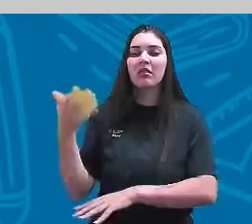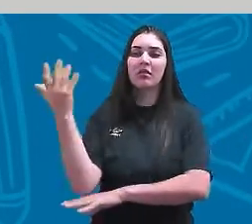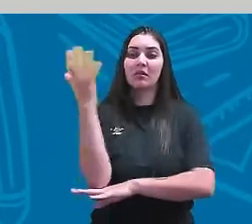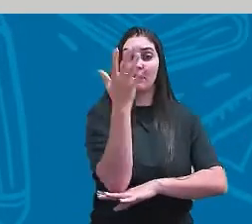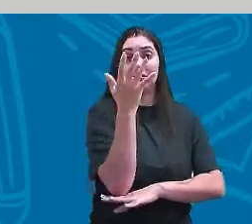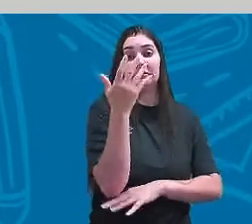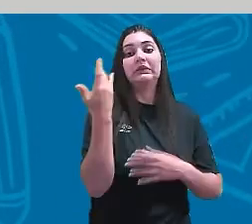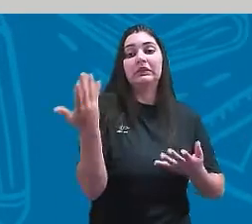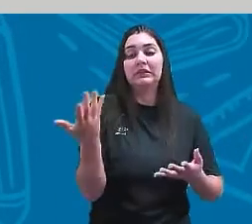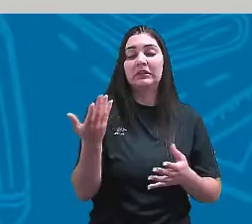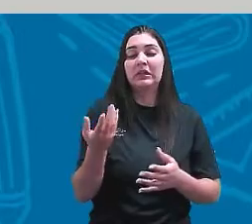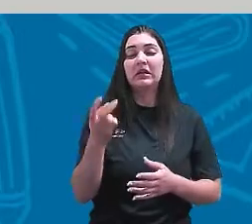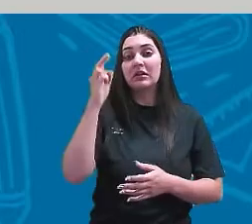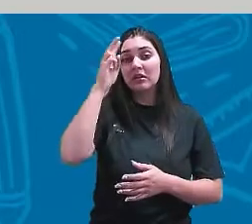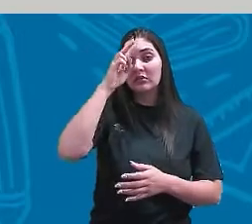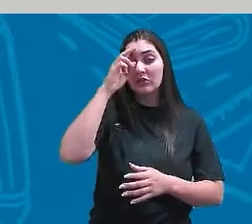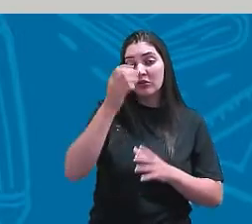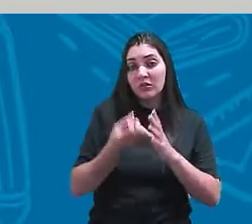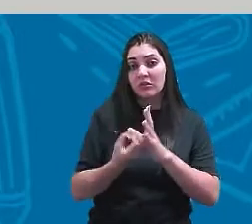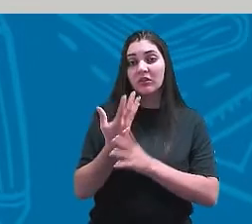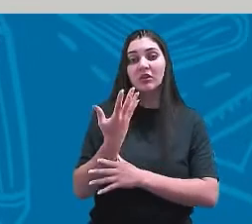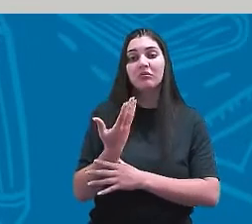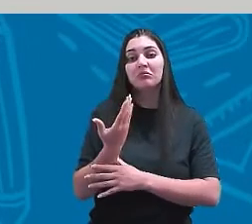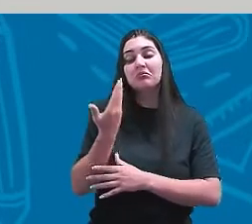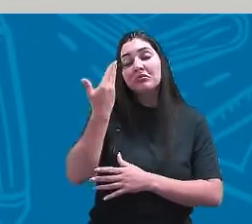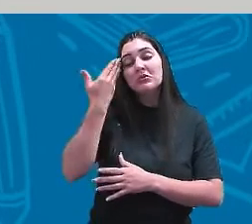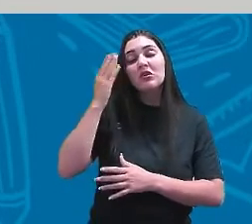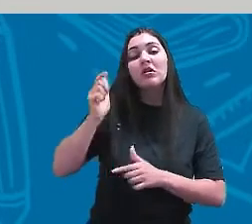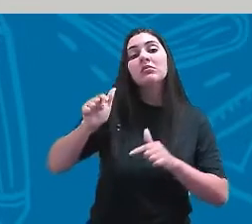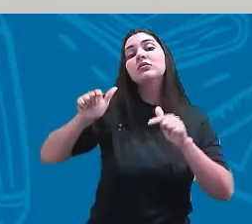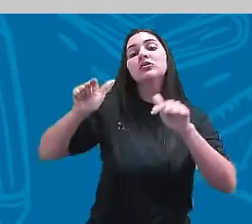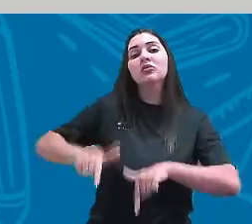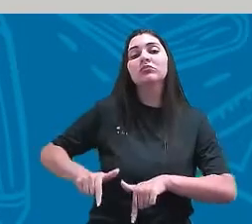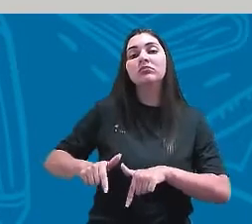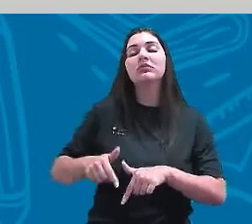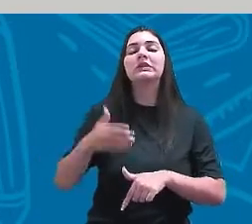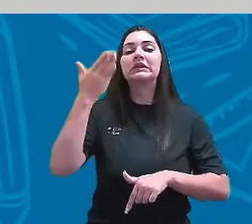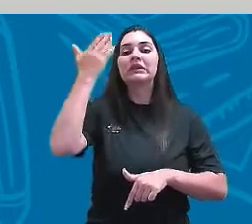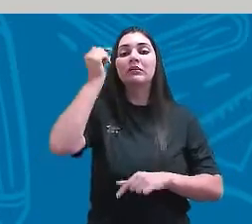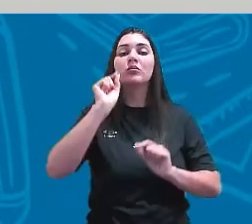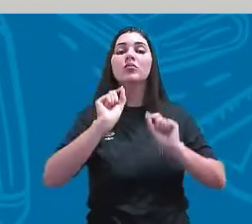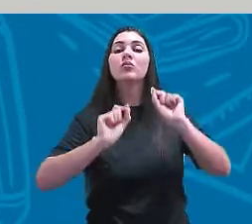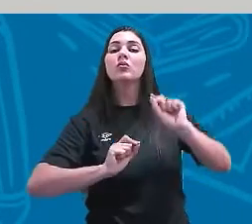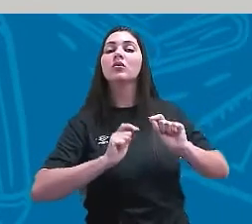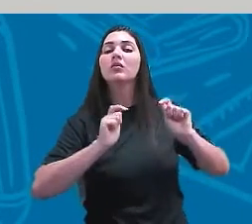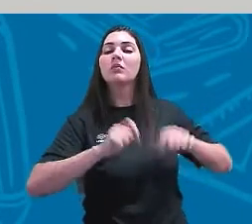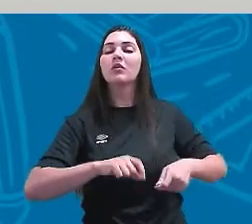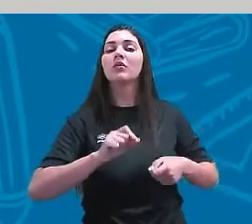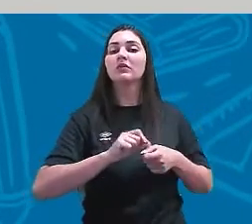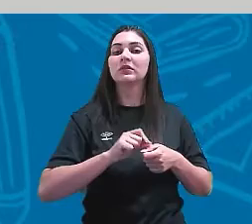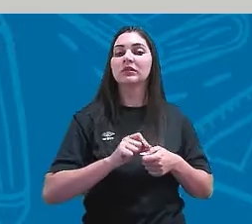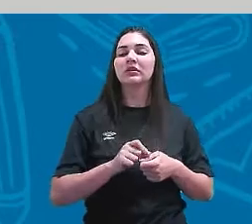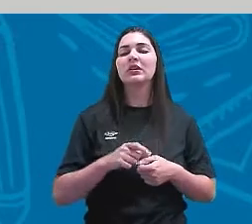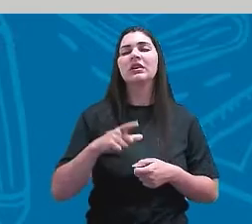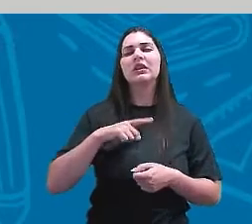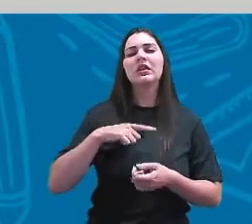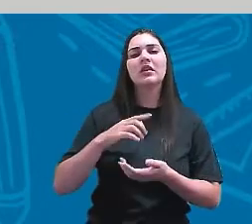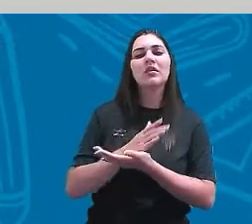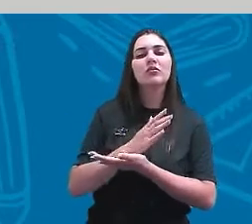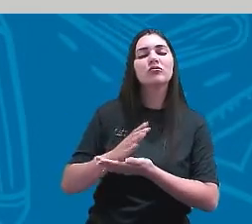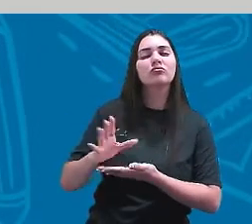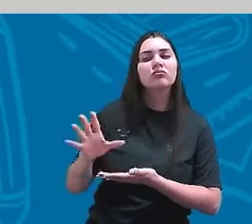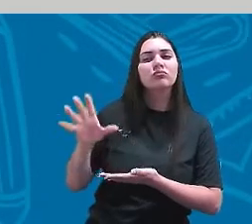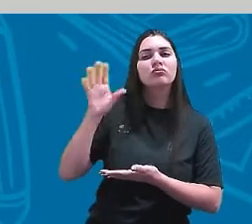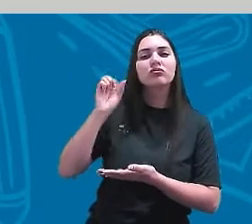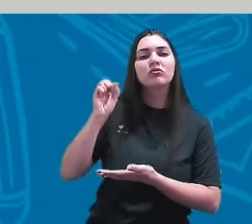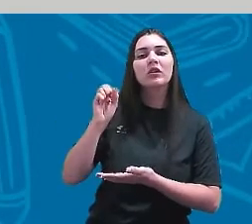surgem, mas a gente não sabe de onde. A gente sabe da história atual. Sabemos o que pode fazer. Muito se ouve sobre a Cumado e Florzinha, que ela